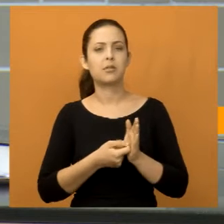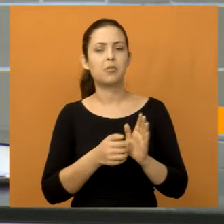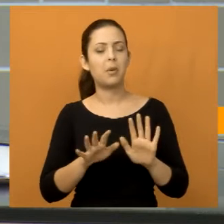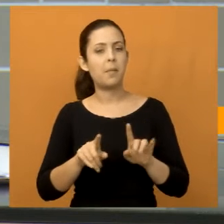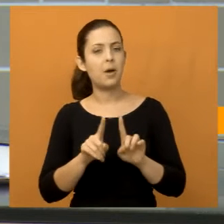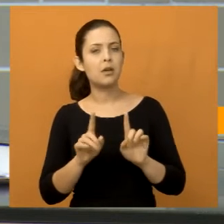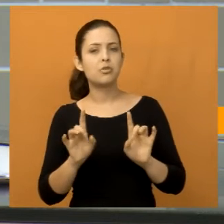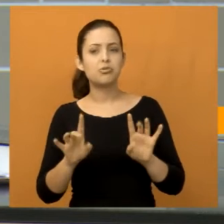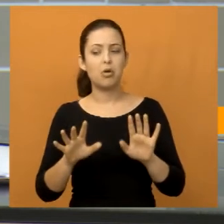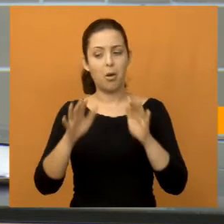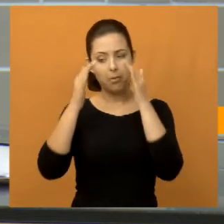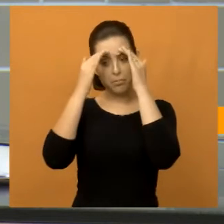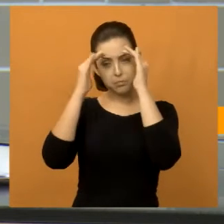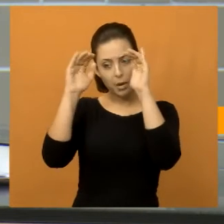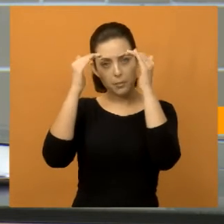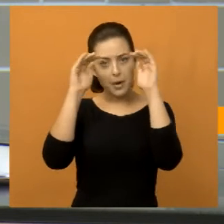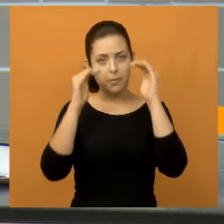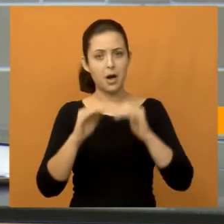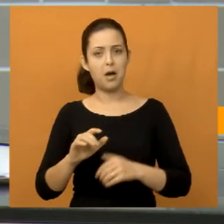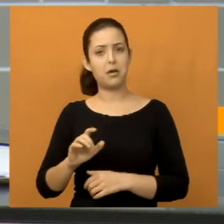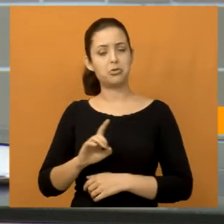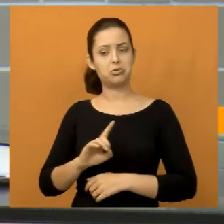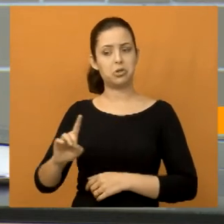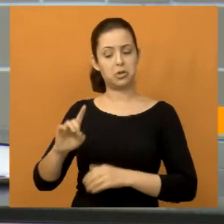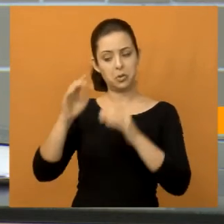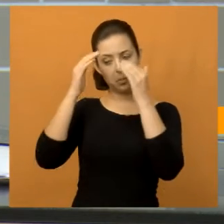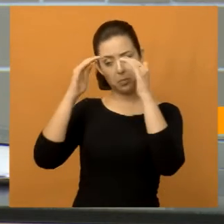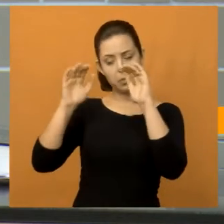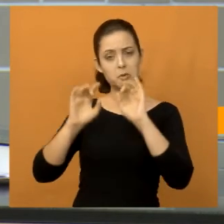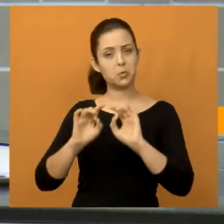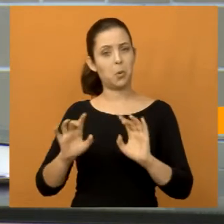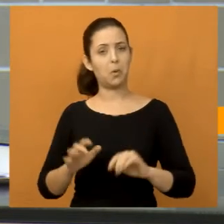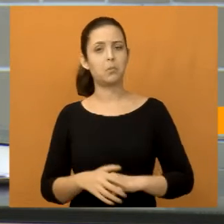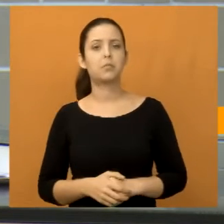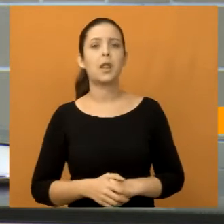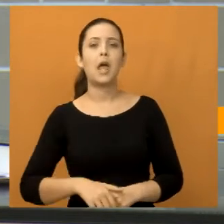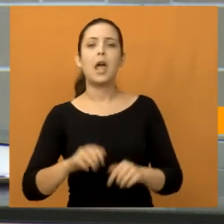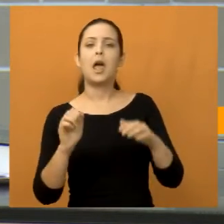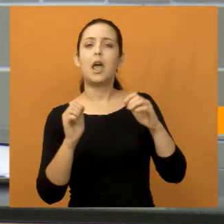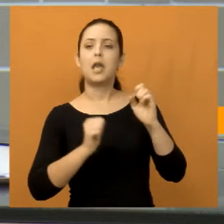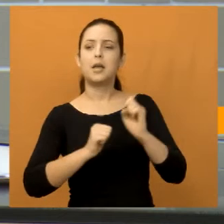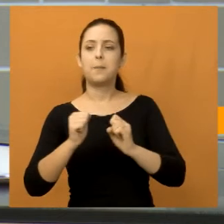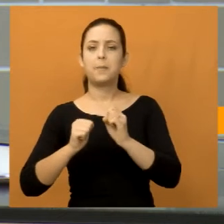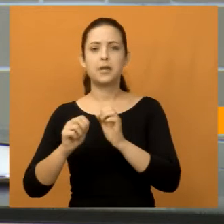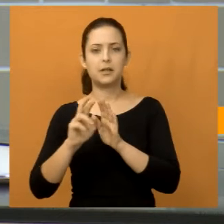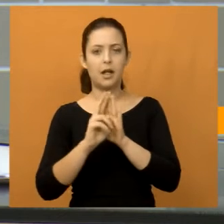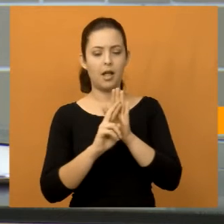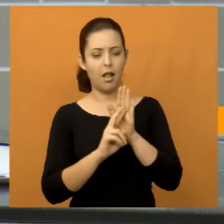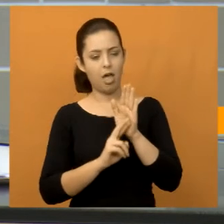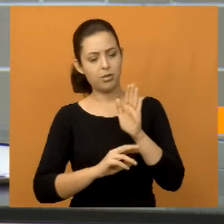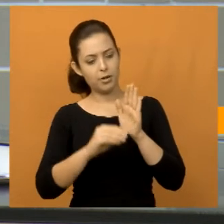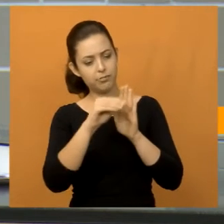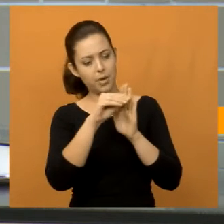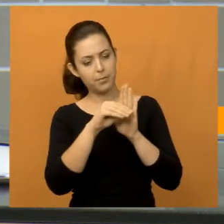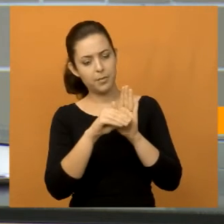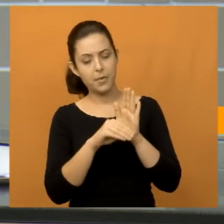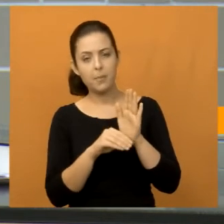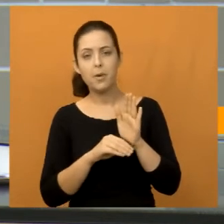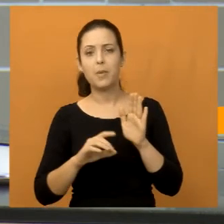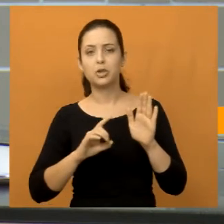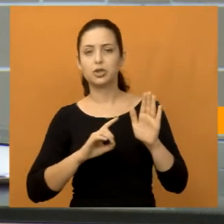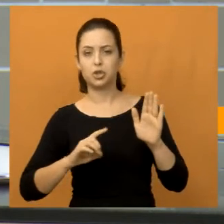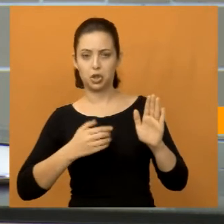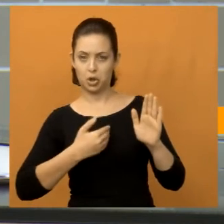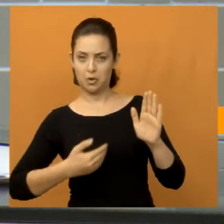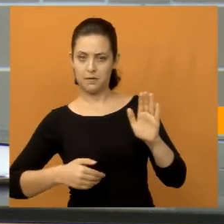apenas cumpriam ordens de Christian Lemos. Das empresas apontadas no relatório emitido pela Diretoria de